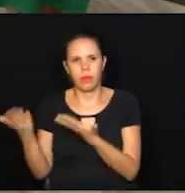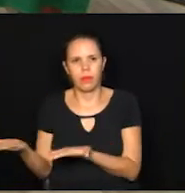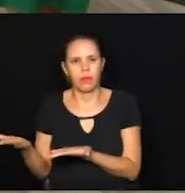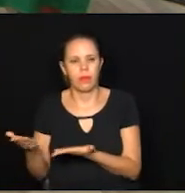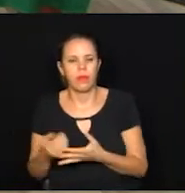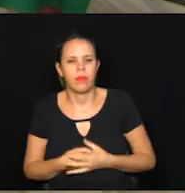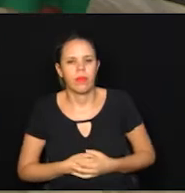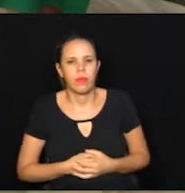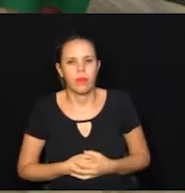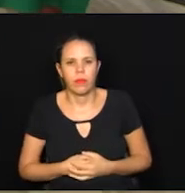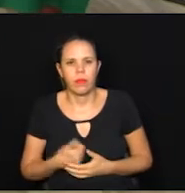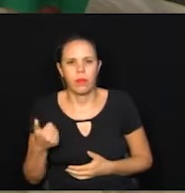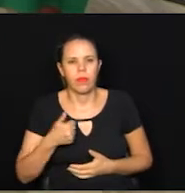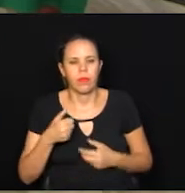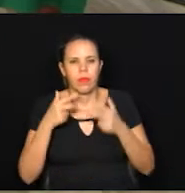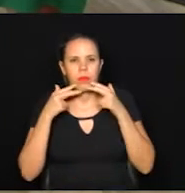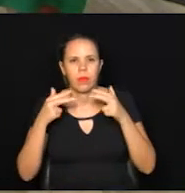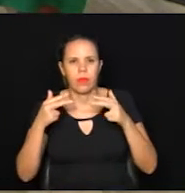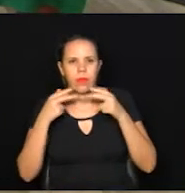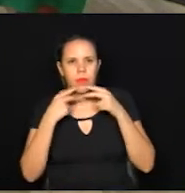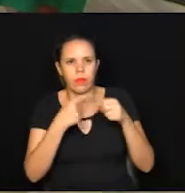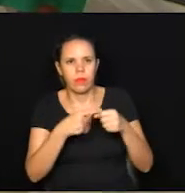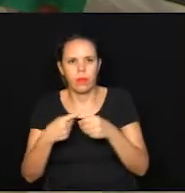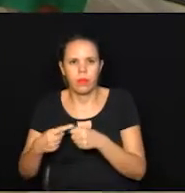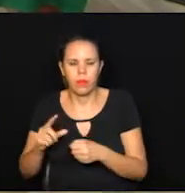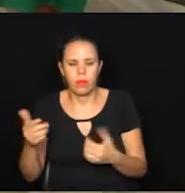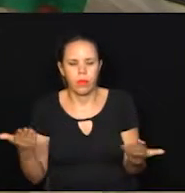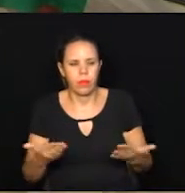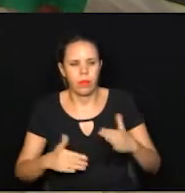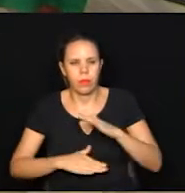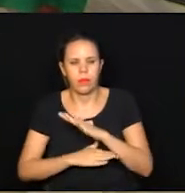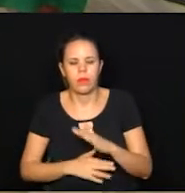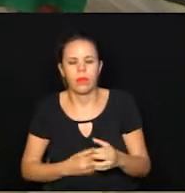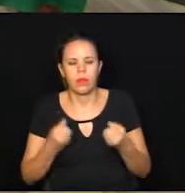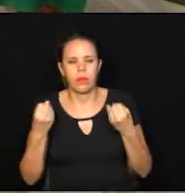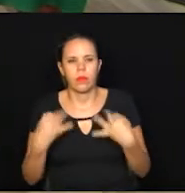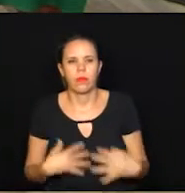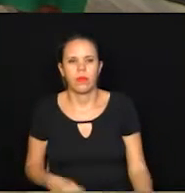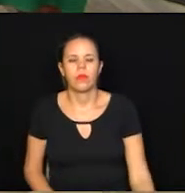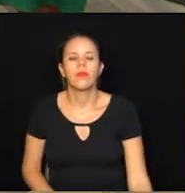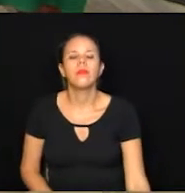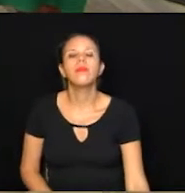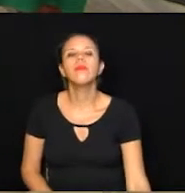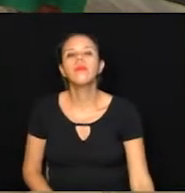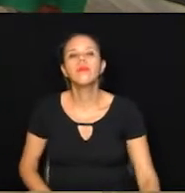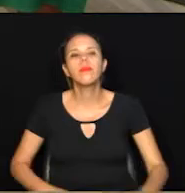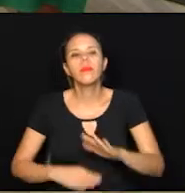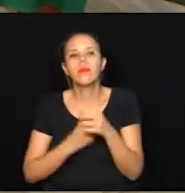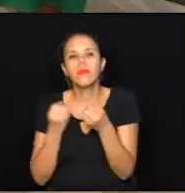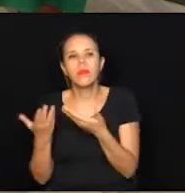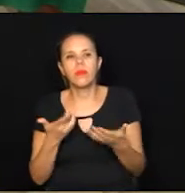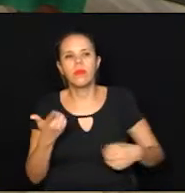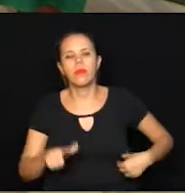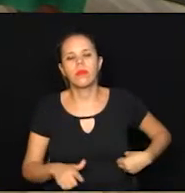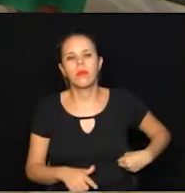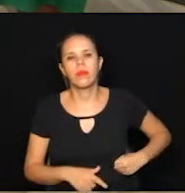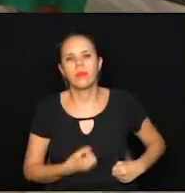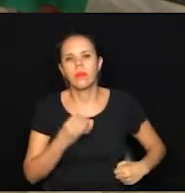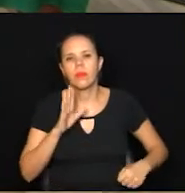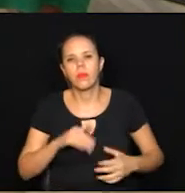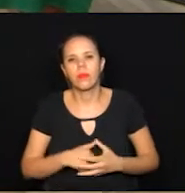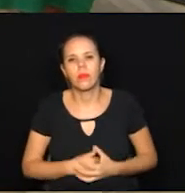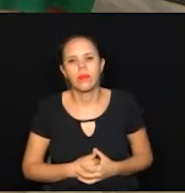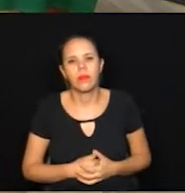nossos estúdios, primeiro com as notícias da metrópole e agora com as notícias do Legislativo. Seja bem-vinda novamente, boa